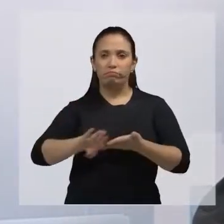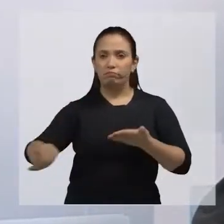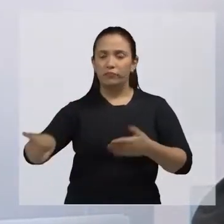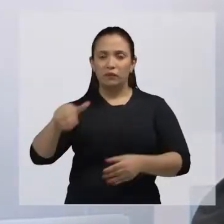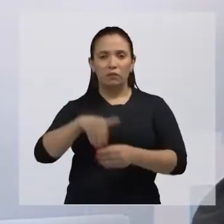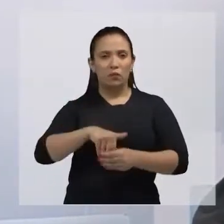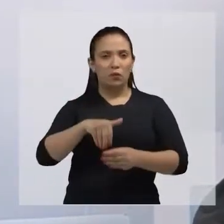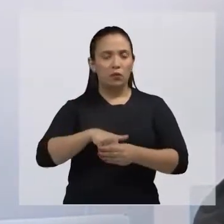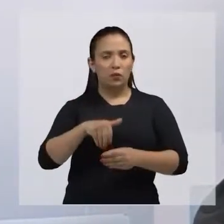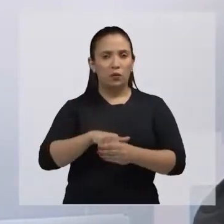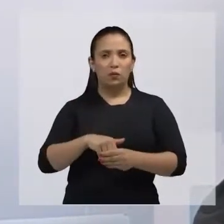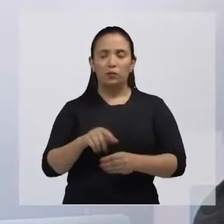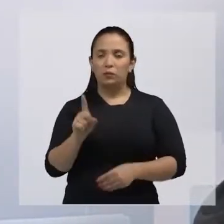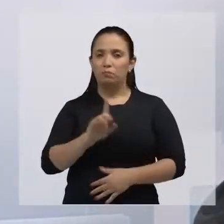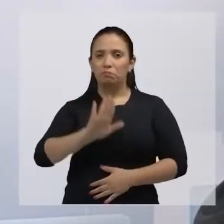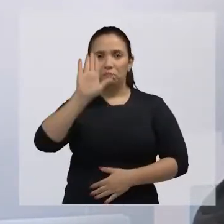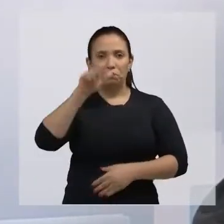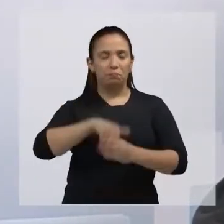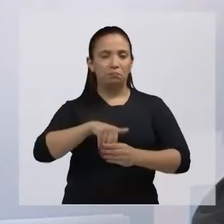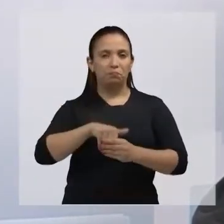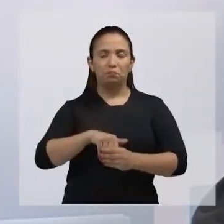palco da sucessão presidencial.